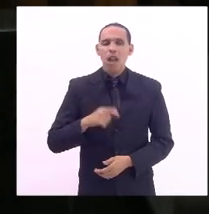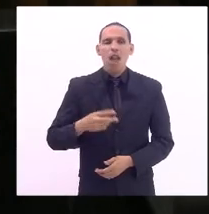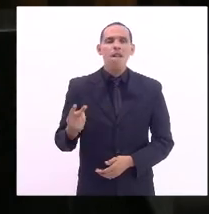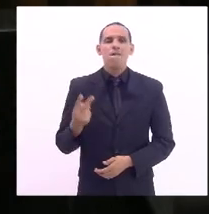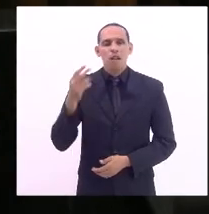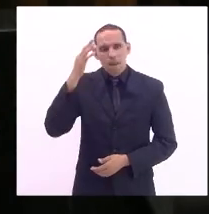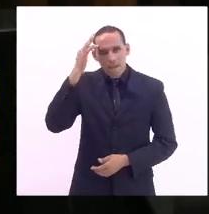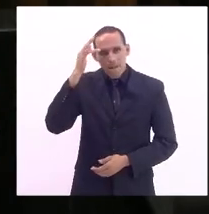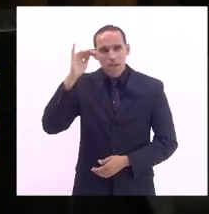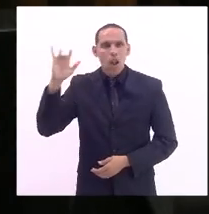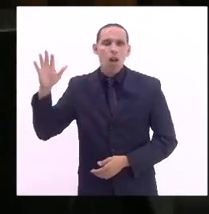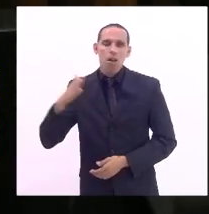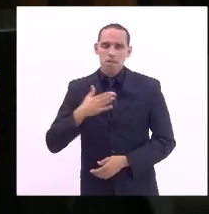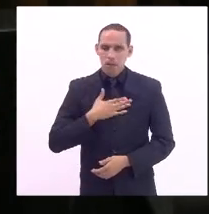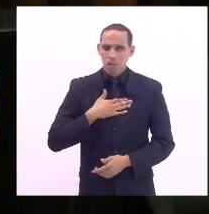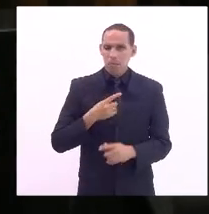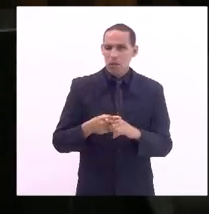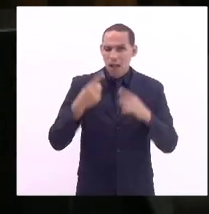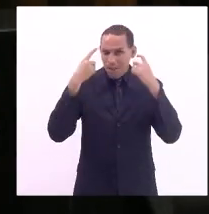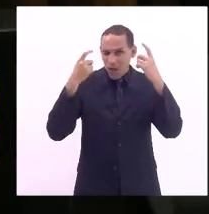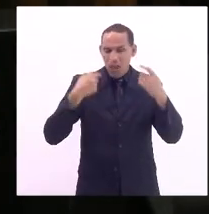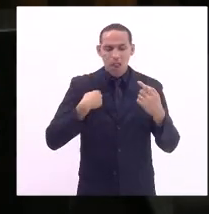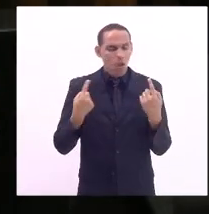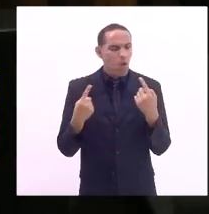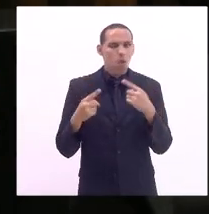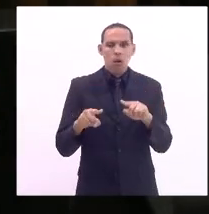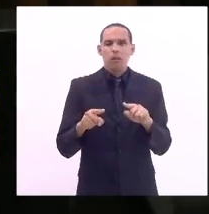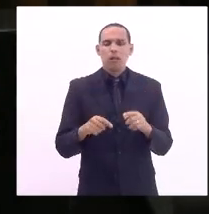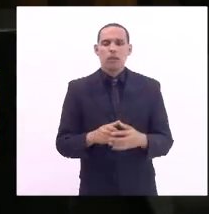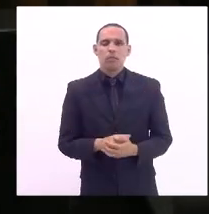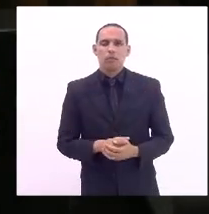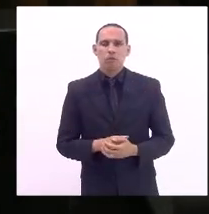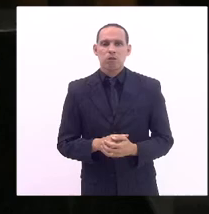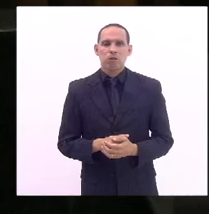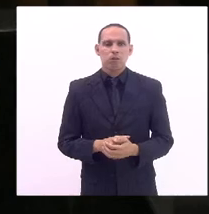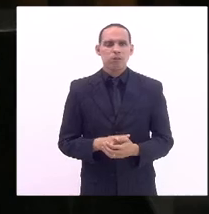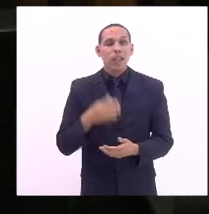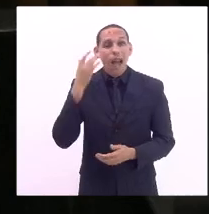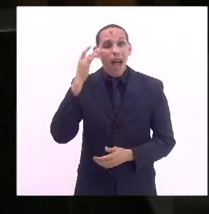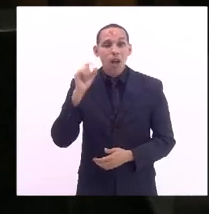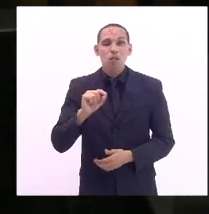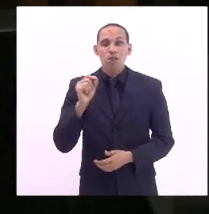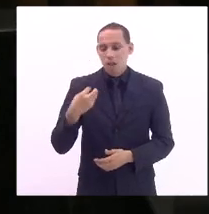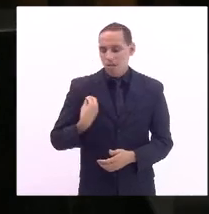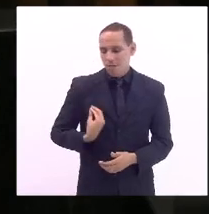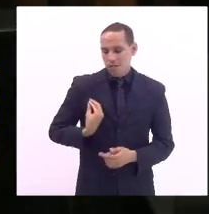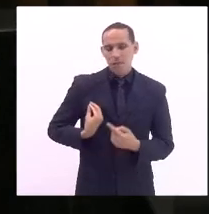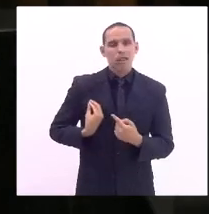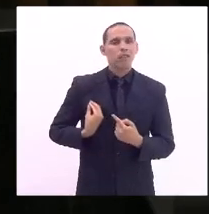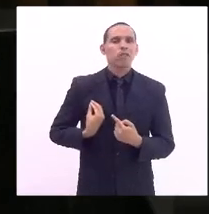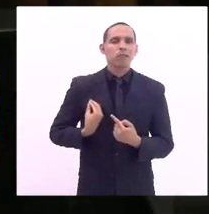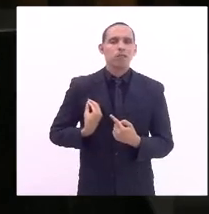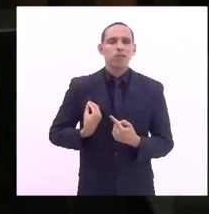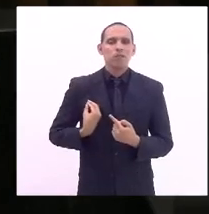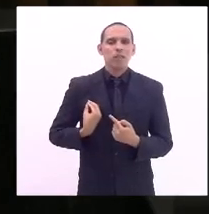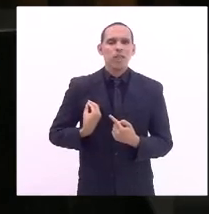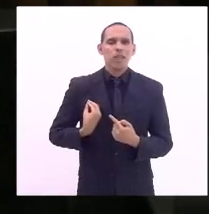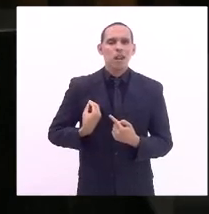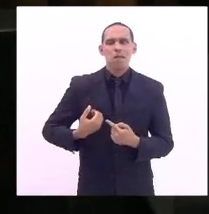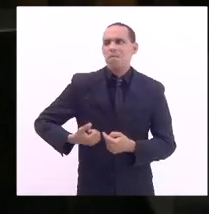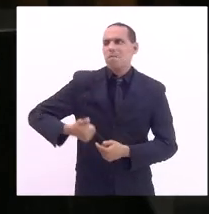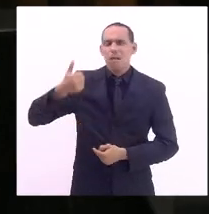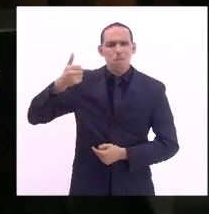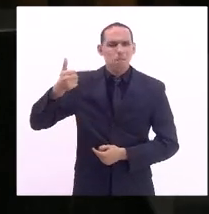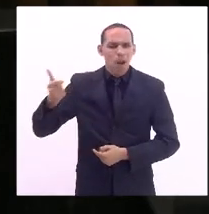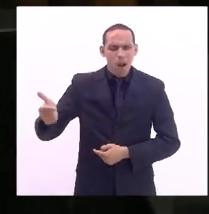filosófico, porque sou contra a violência e acho que a vida está acima de